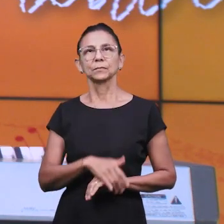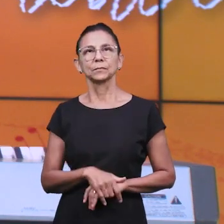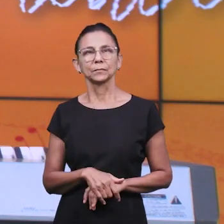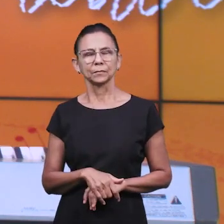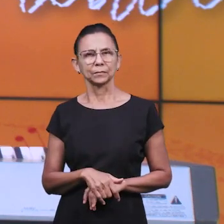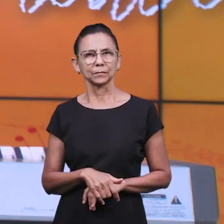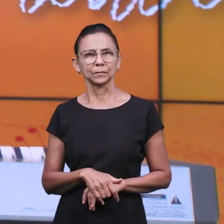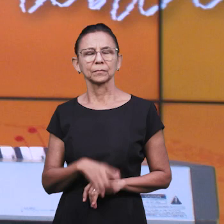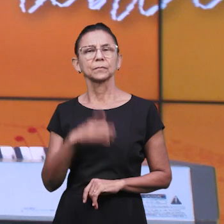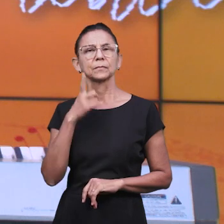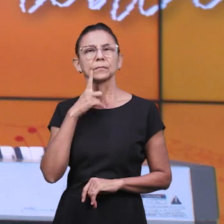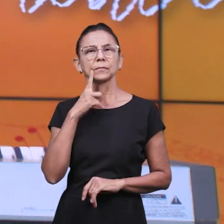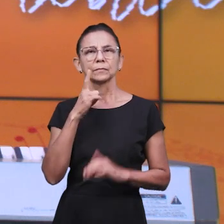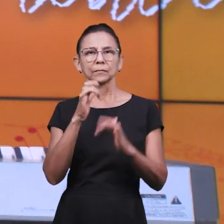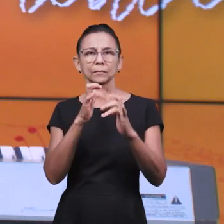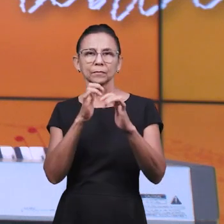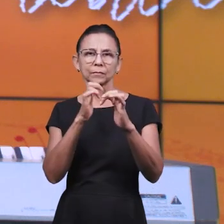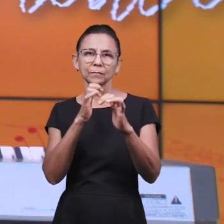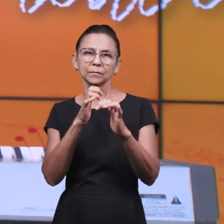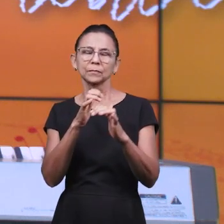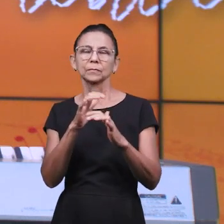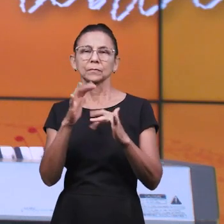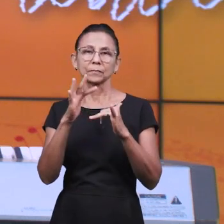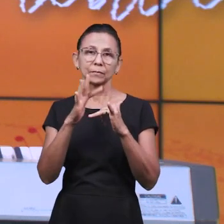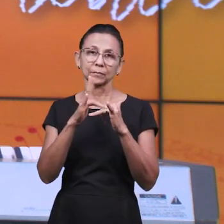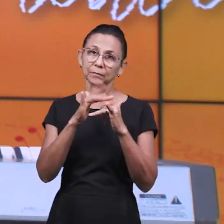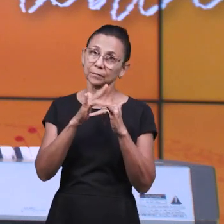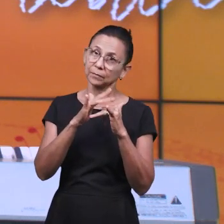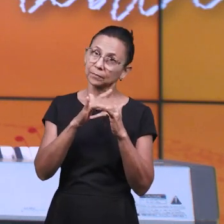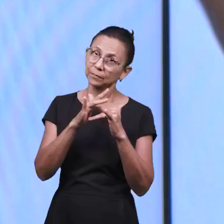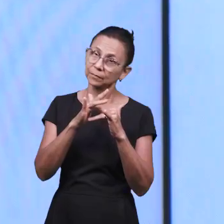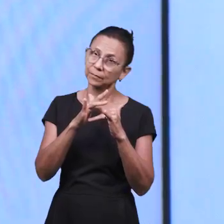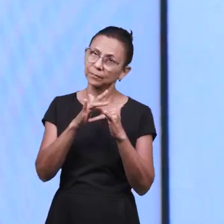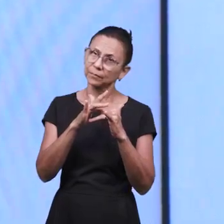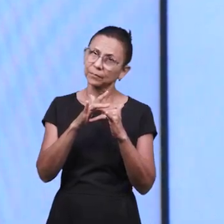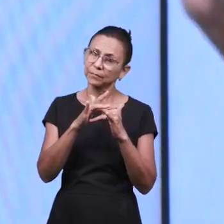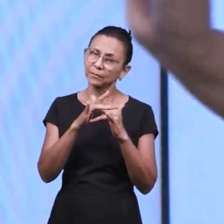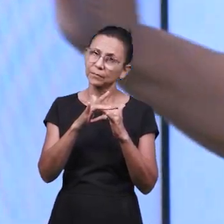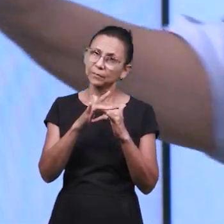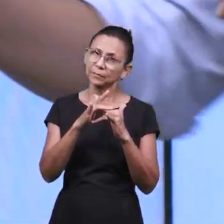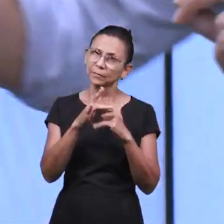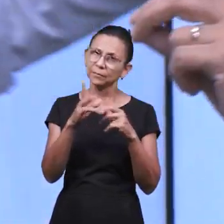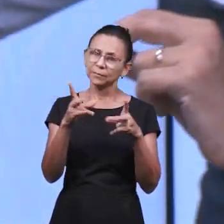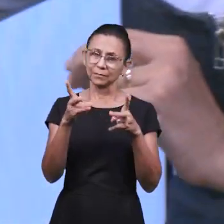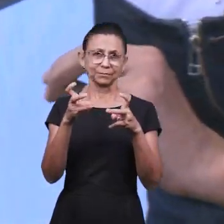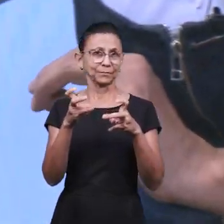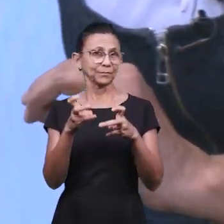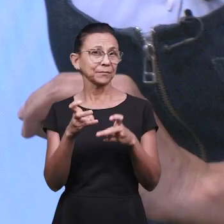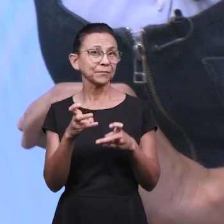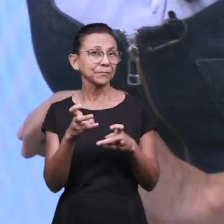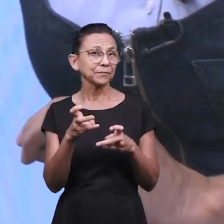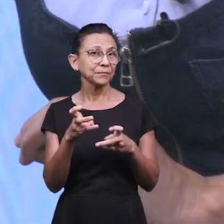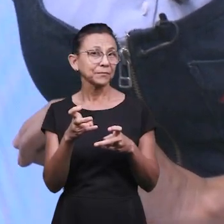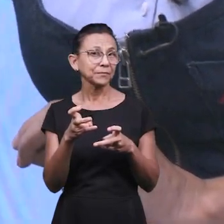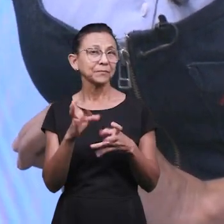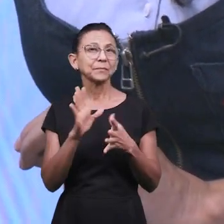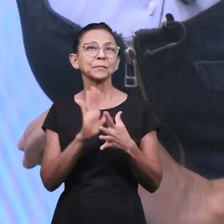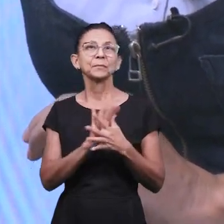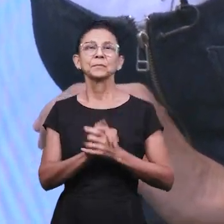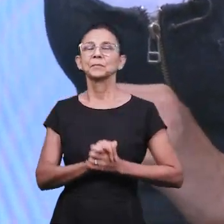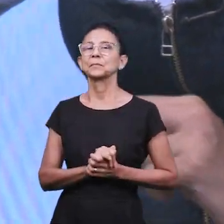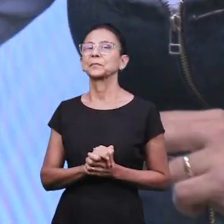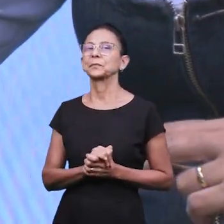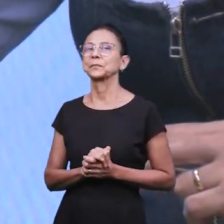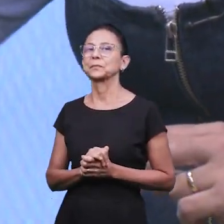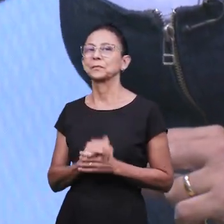Deus. Já ouvimos na flauta doce, na escaleta, e eu sei que vocês já estão percebendo que nós estamos no tom de